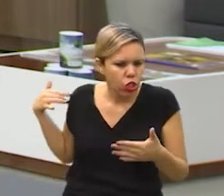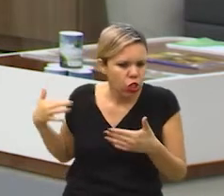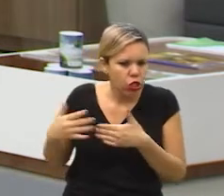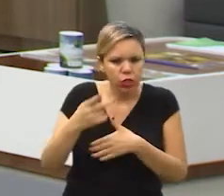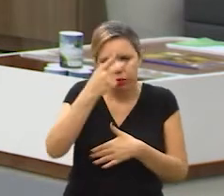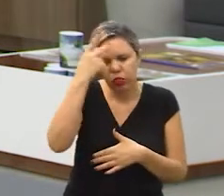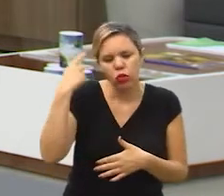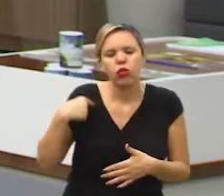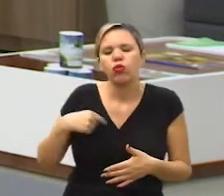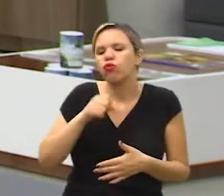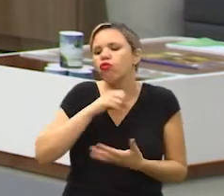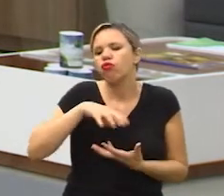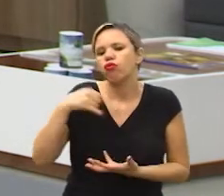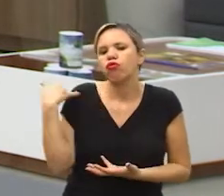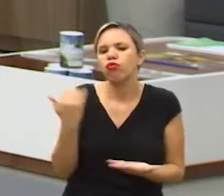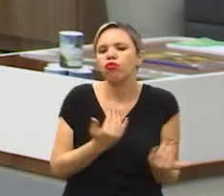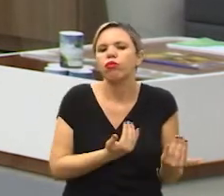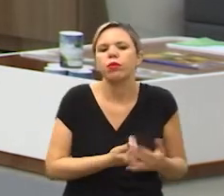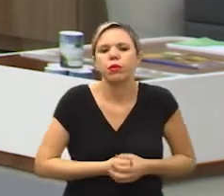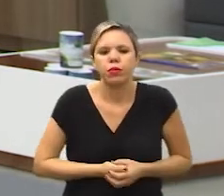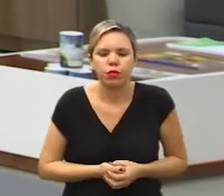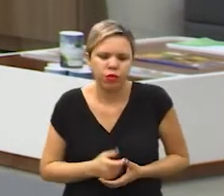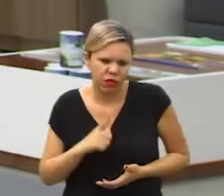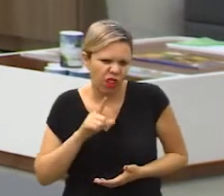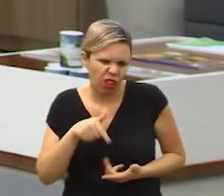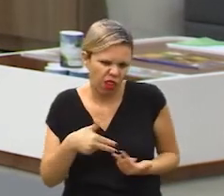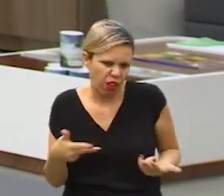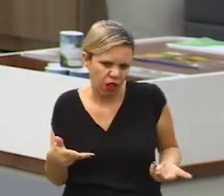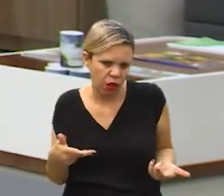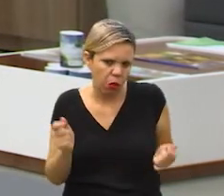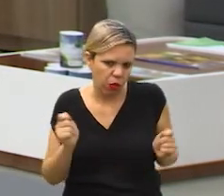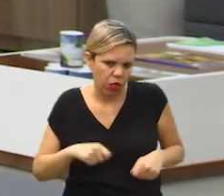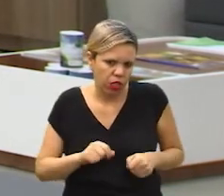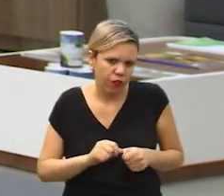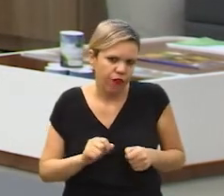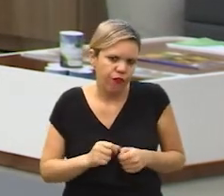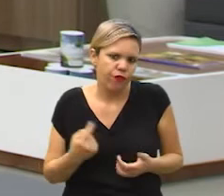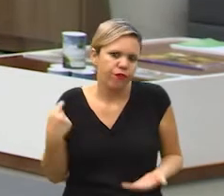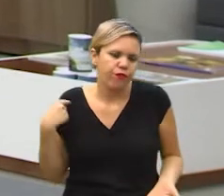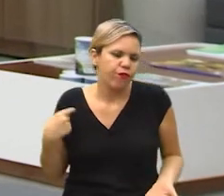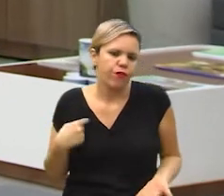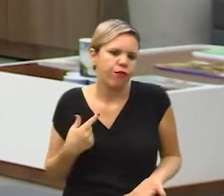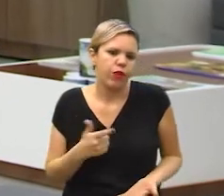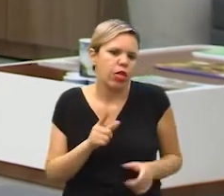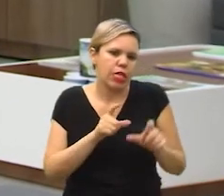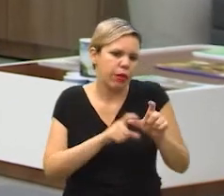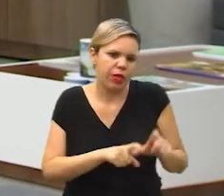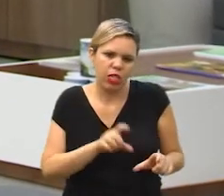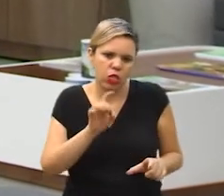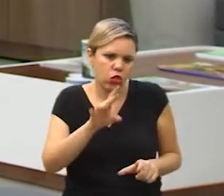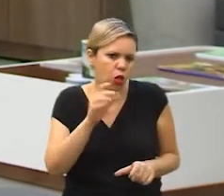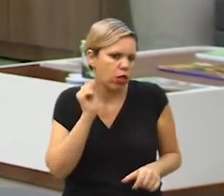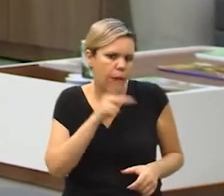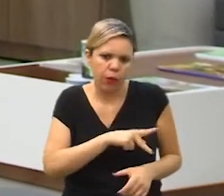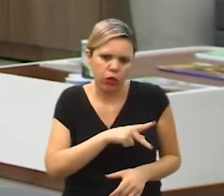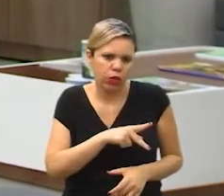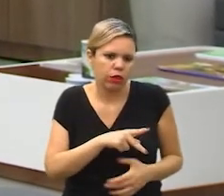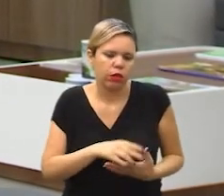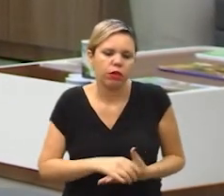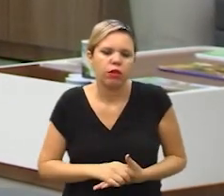da pessoa, desse idoso, quando era mais jovem? Existe algo que ele pudesse ter feito para não depender apenas da